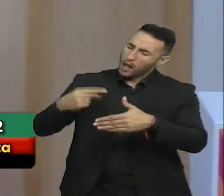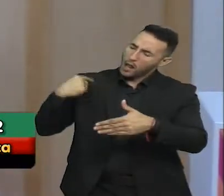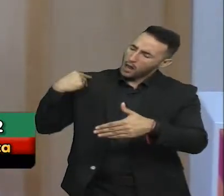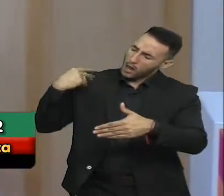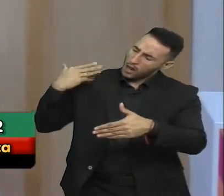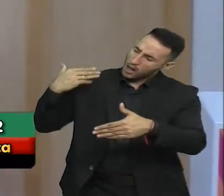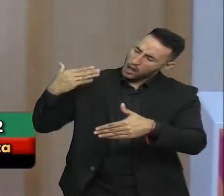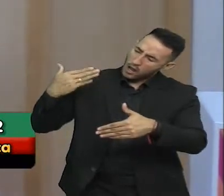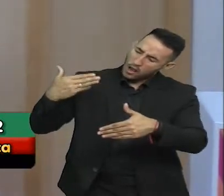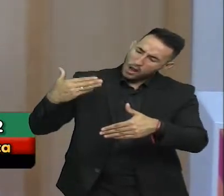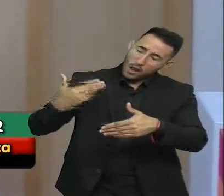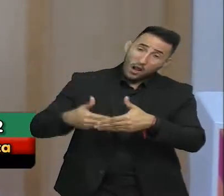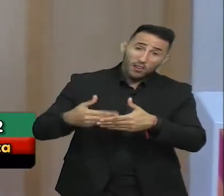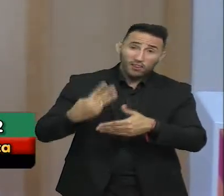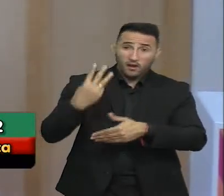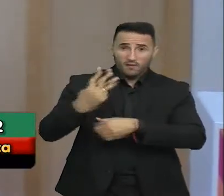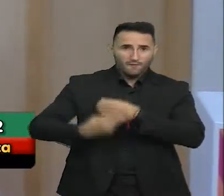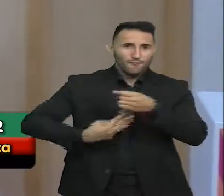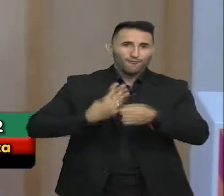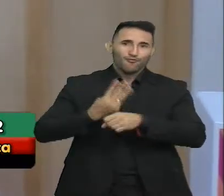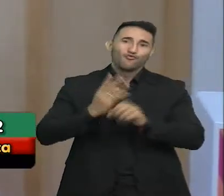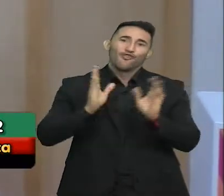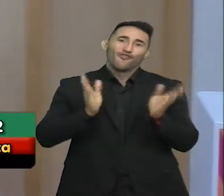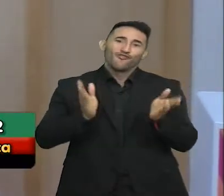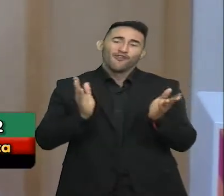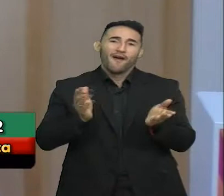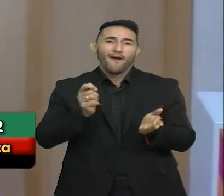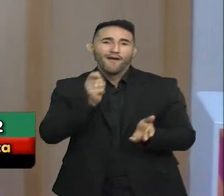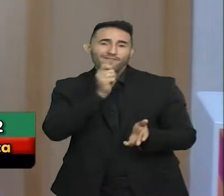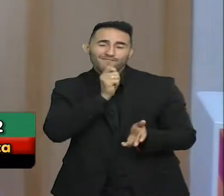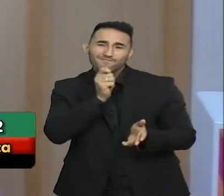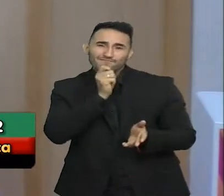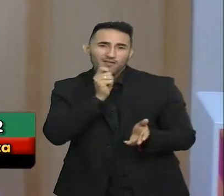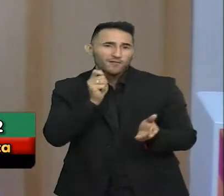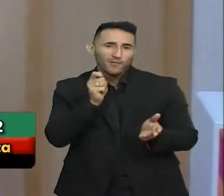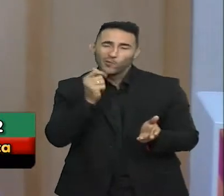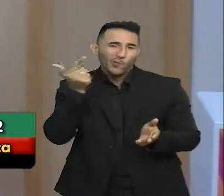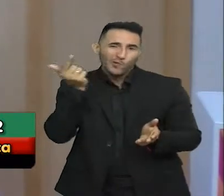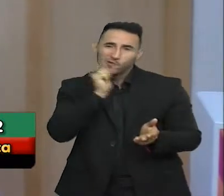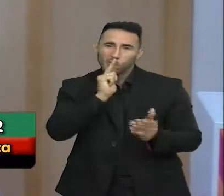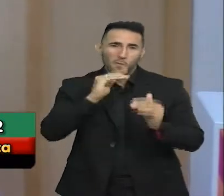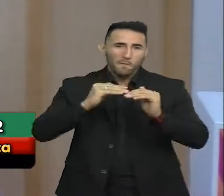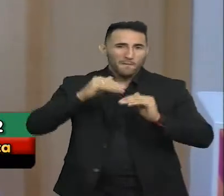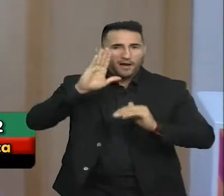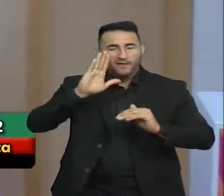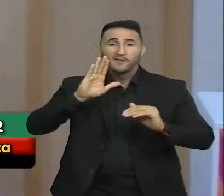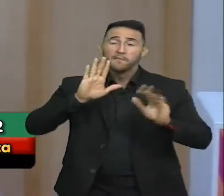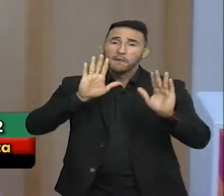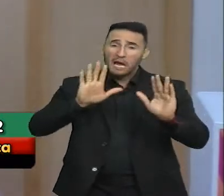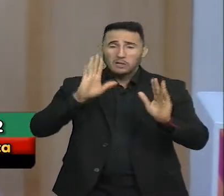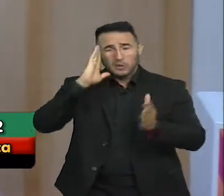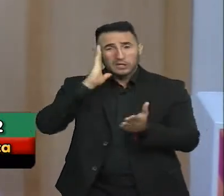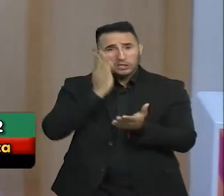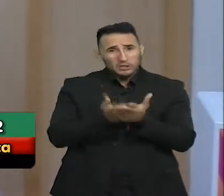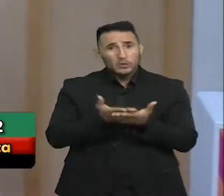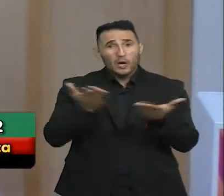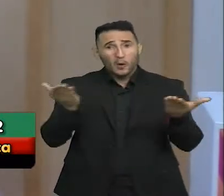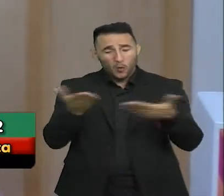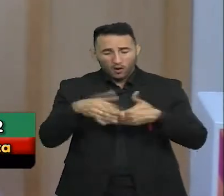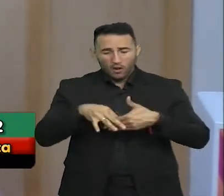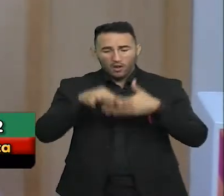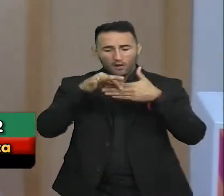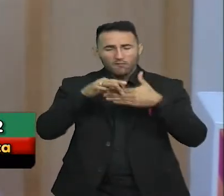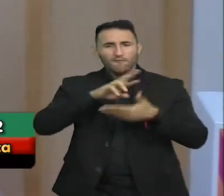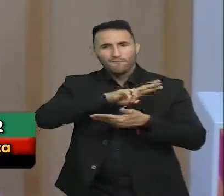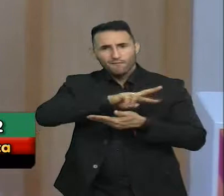há cerca de 3 anos e ainda não conseguimos avançar. Eu acredito que, com tanta liderança hoje